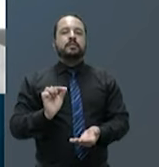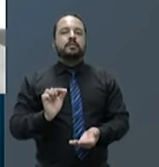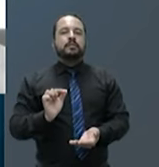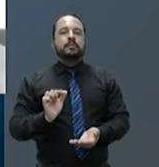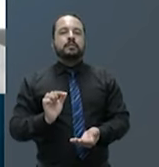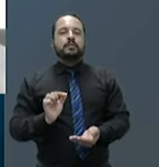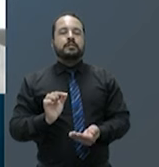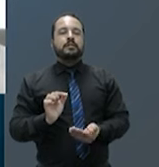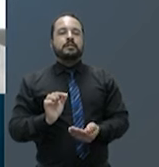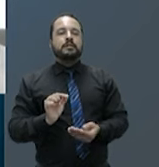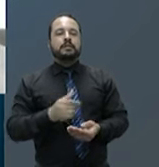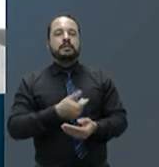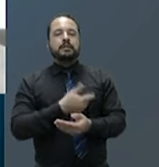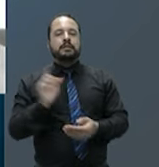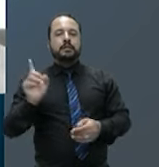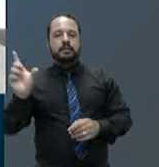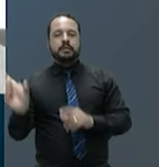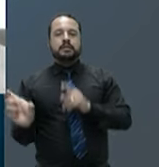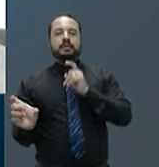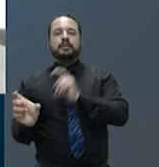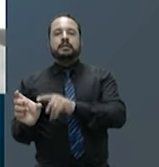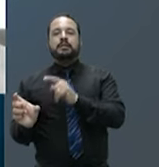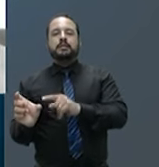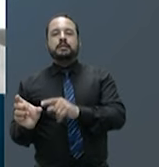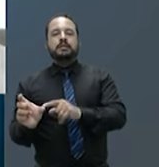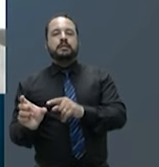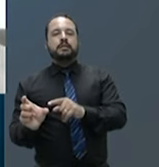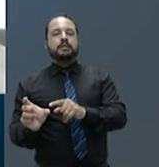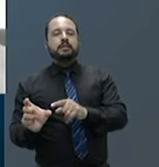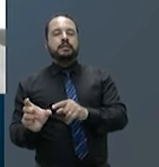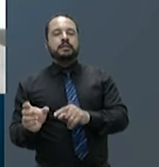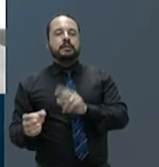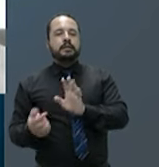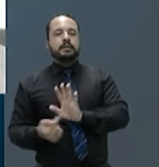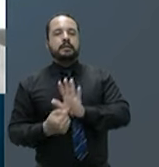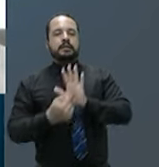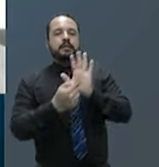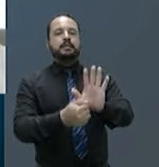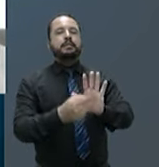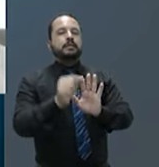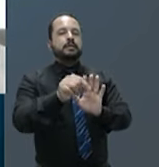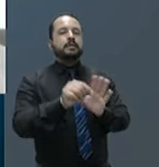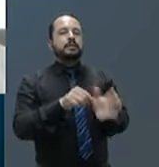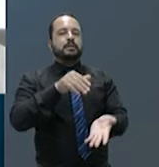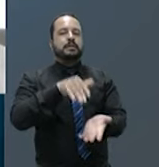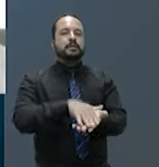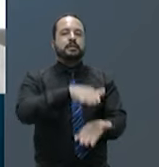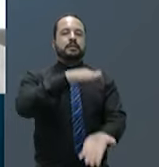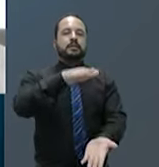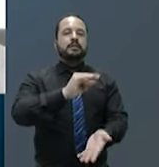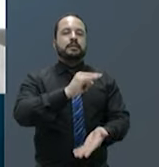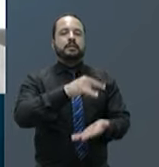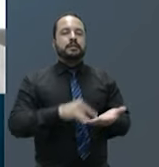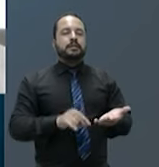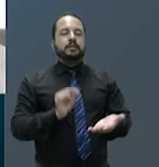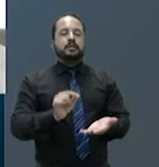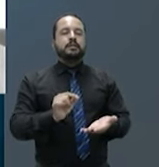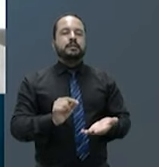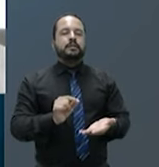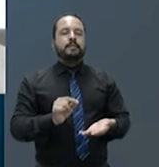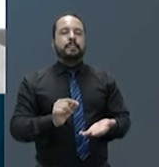da própria requerente apresentados nos autos, sobretudo na sua réplica, as folhas